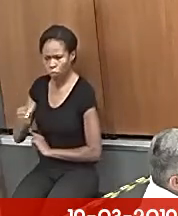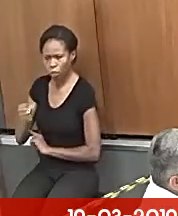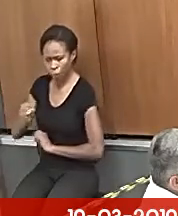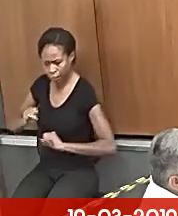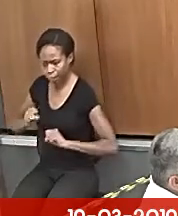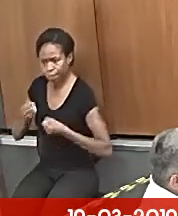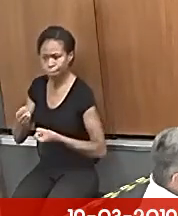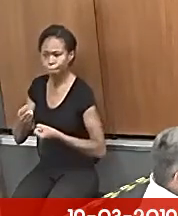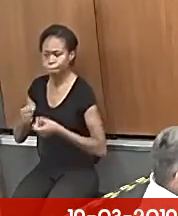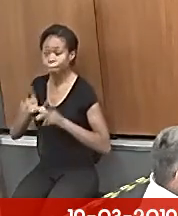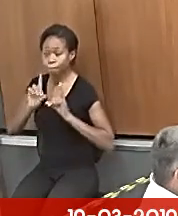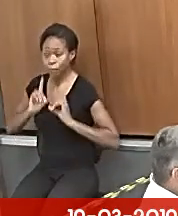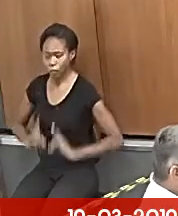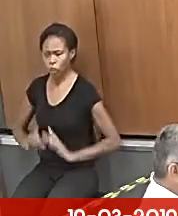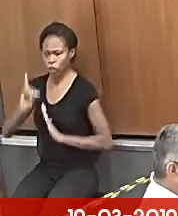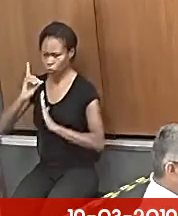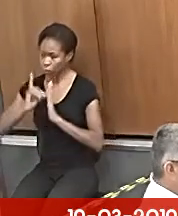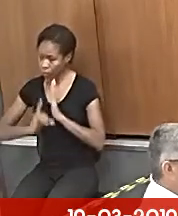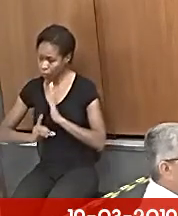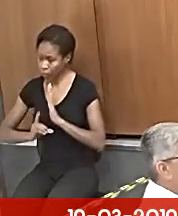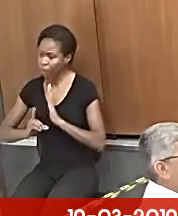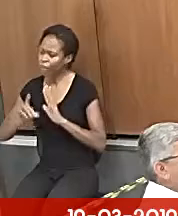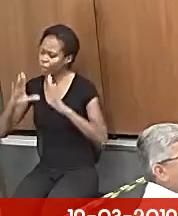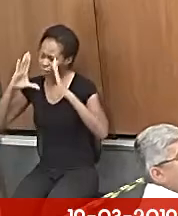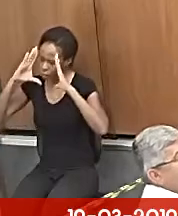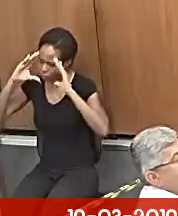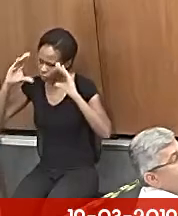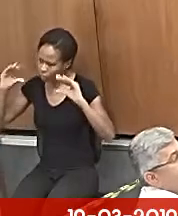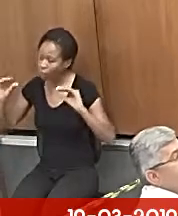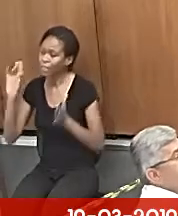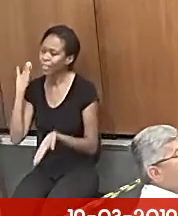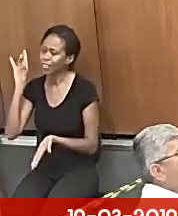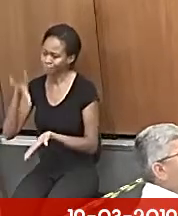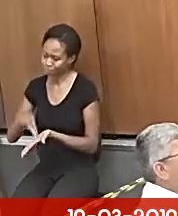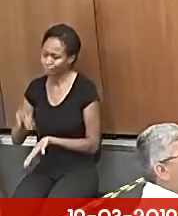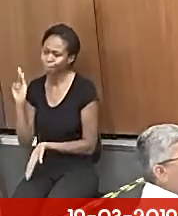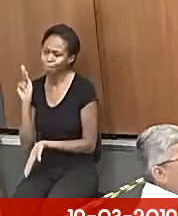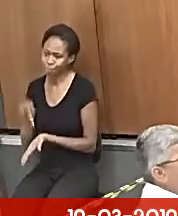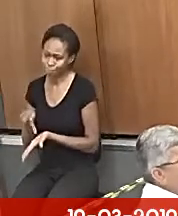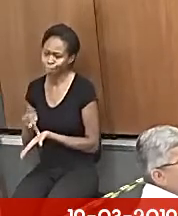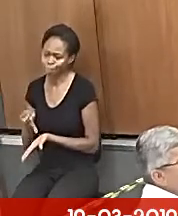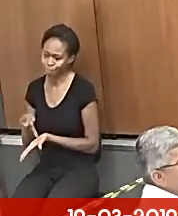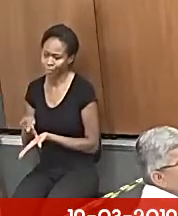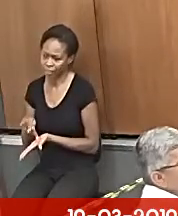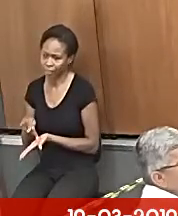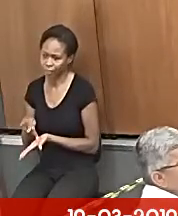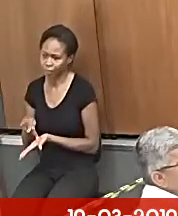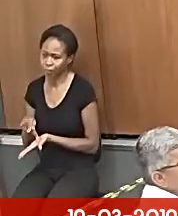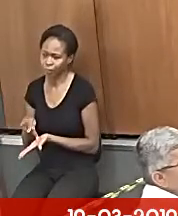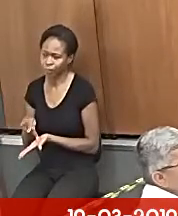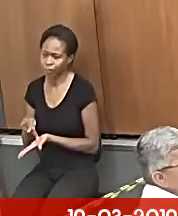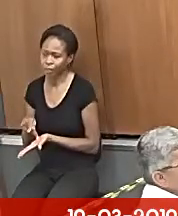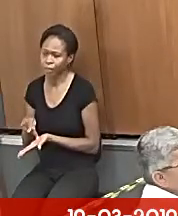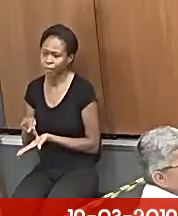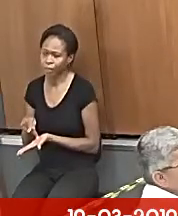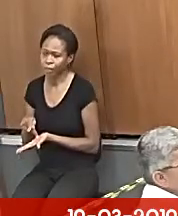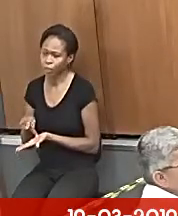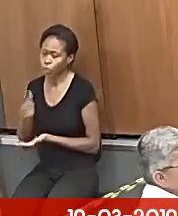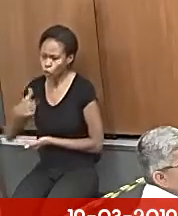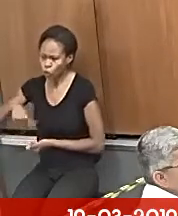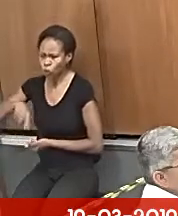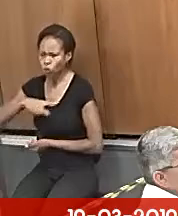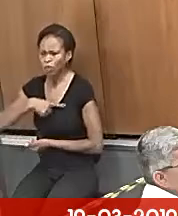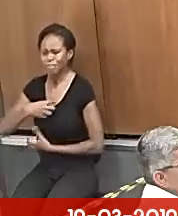os direitos podem ficar tranqüilos que é isso é a mais pura verdade essa é a mais pura verdade é de todo o nosso